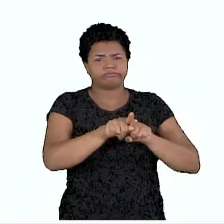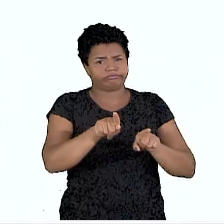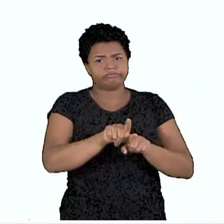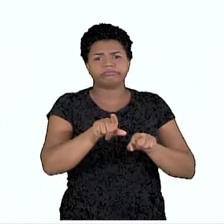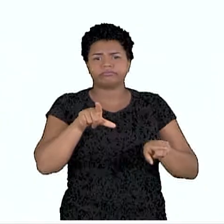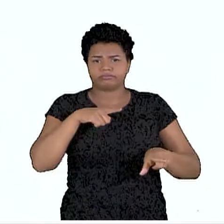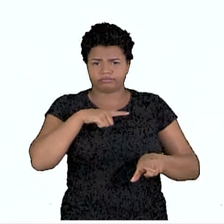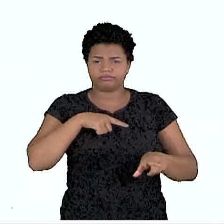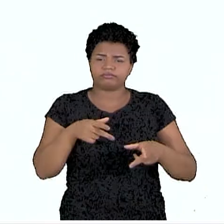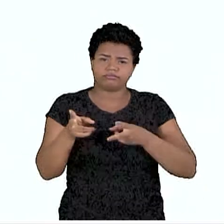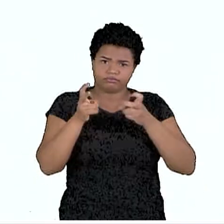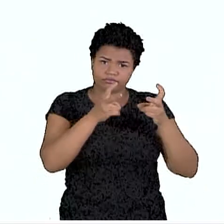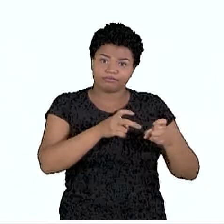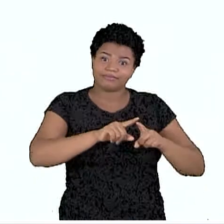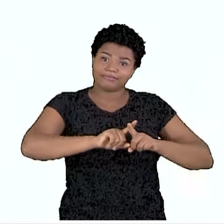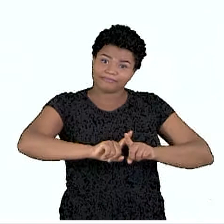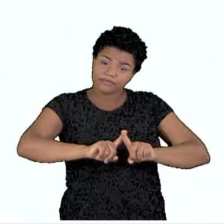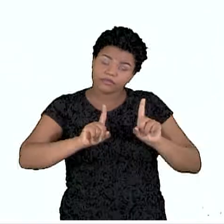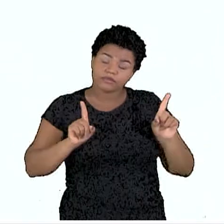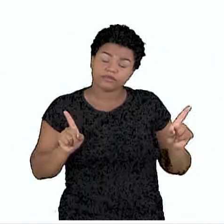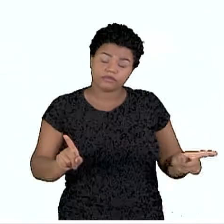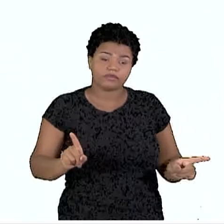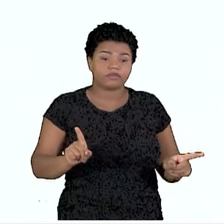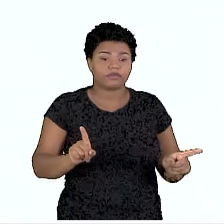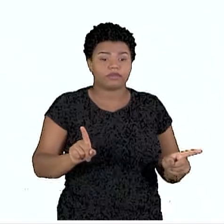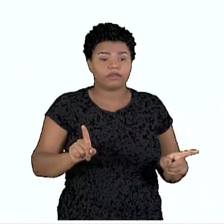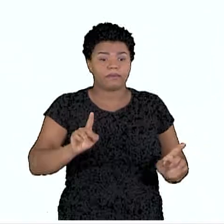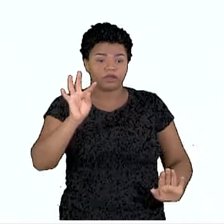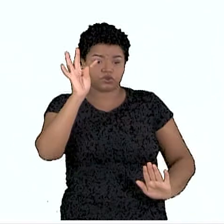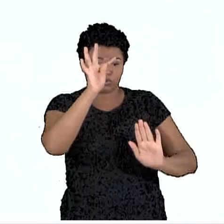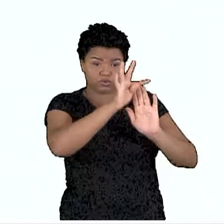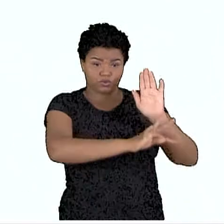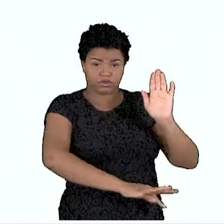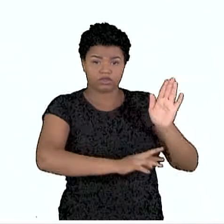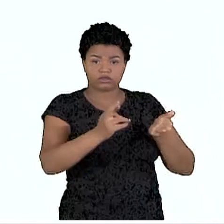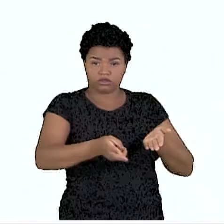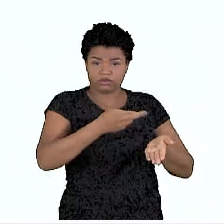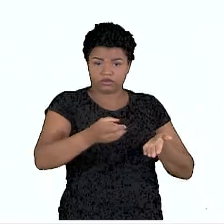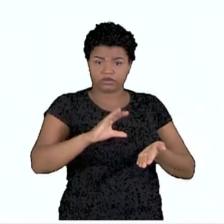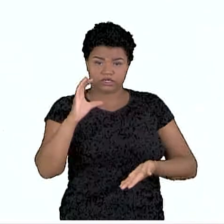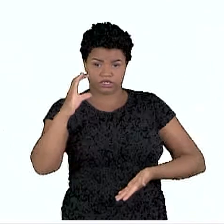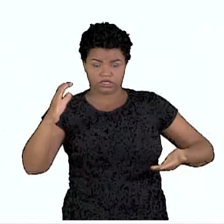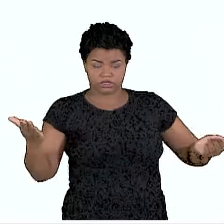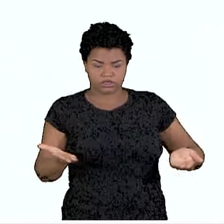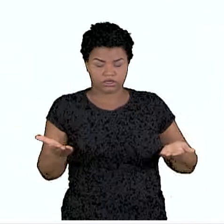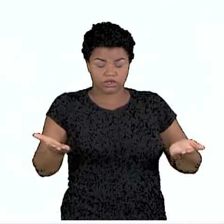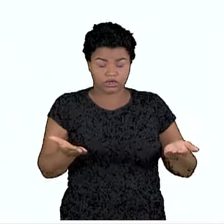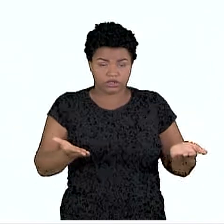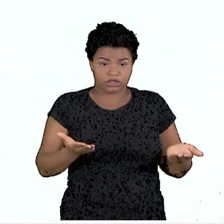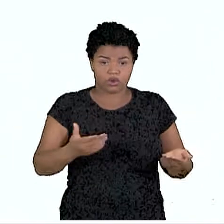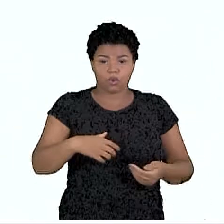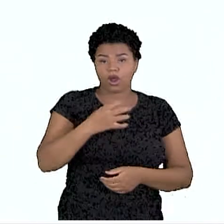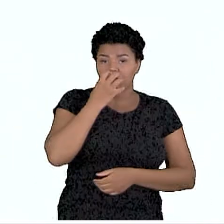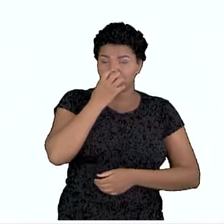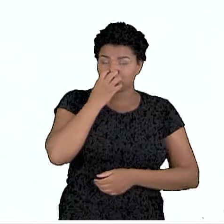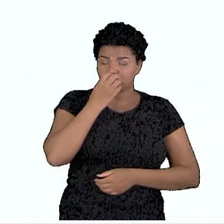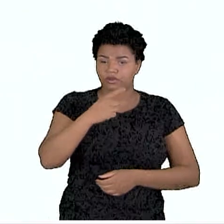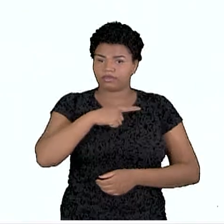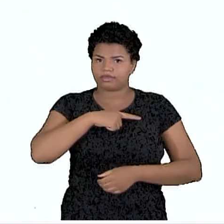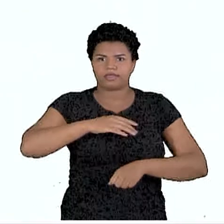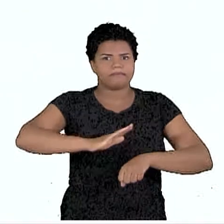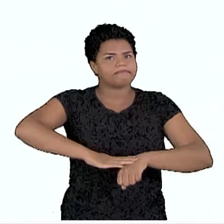receptores, mas, segundo o texto da revista Ciência hoje, os cães têm